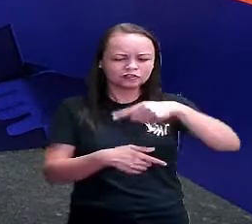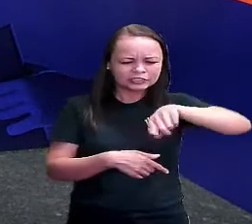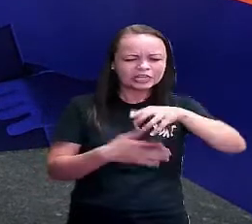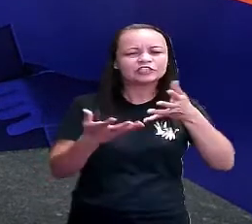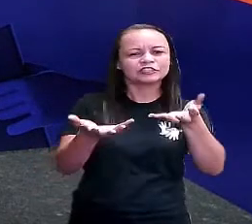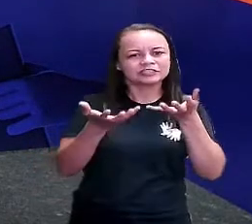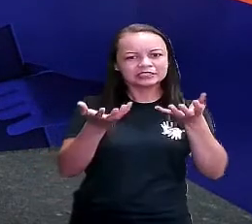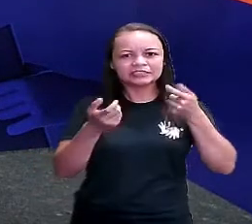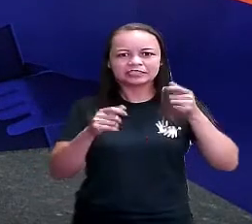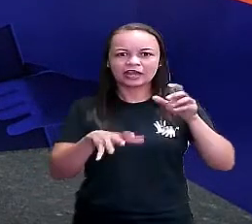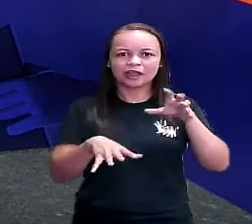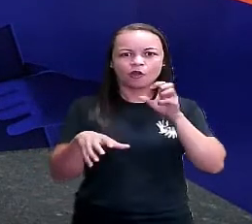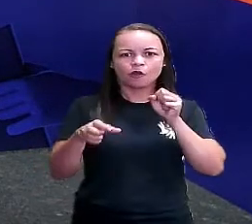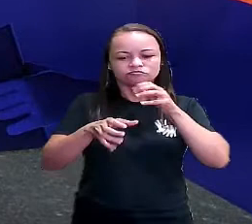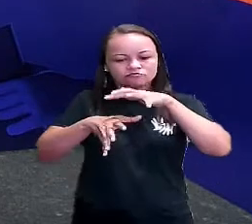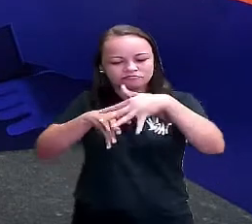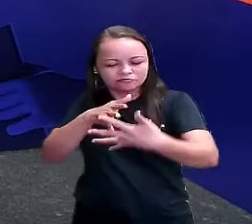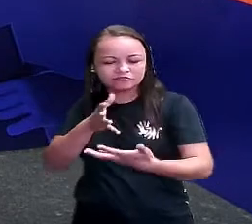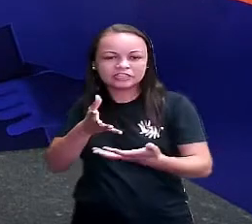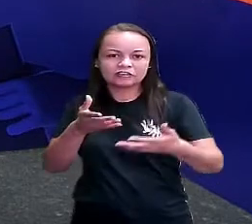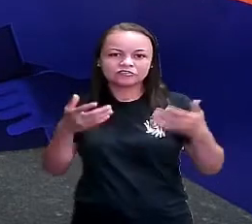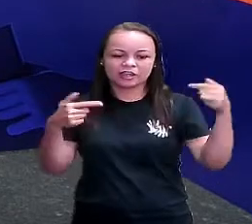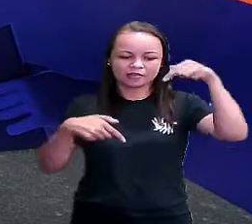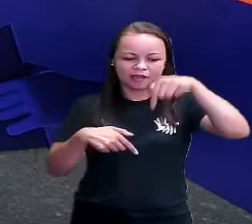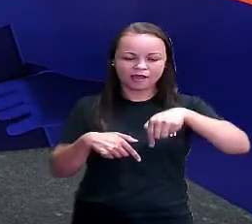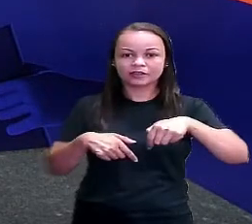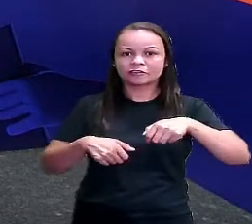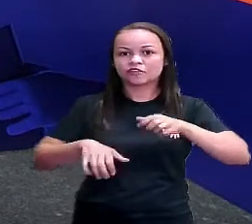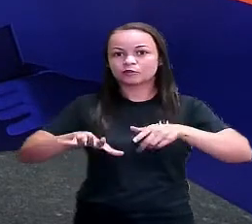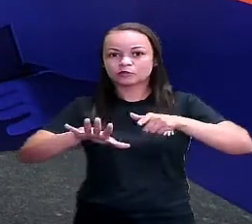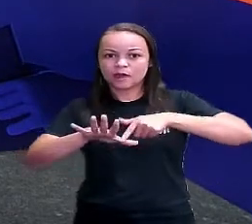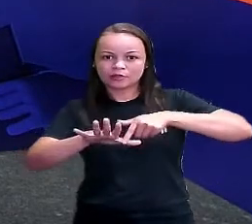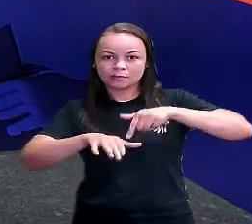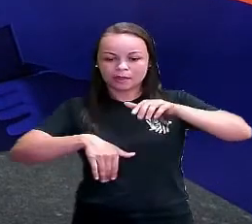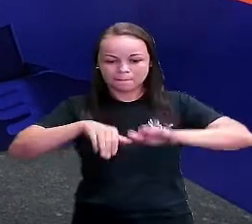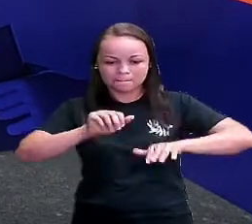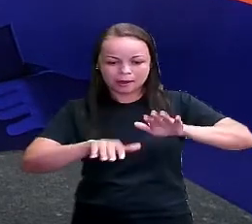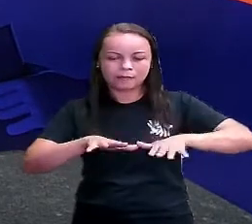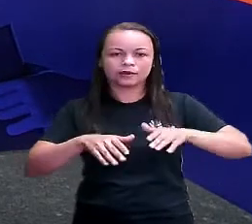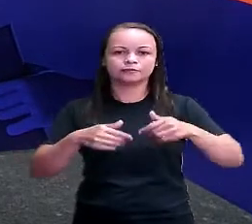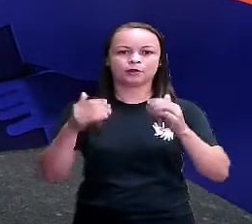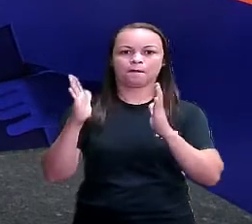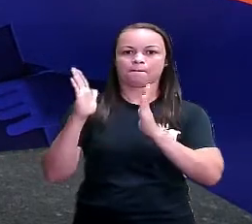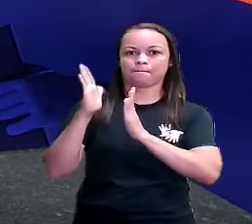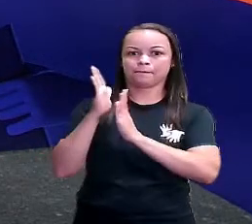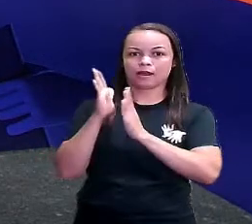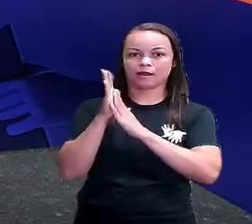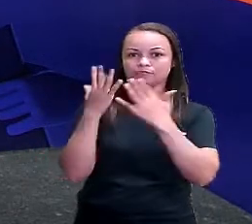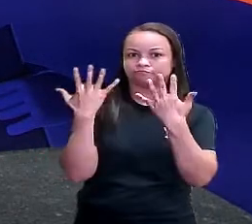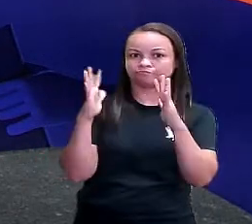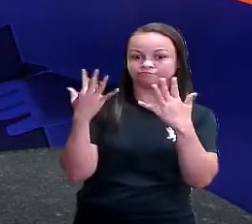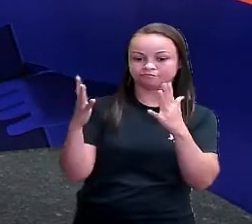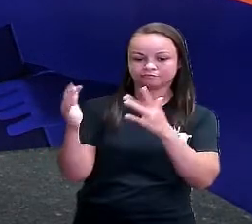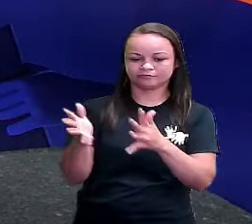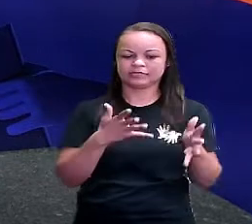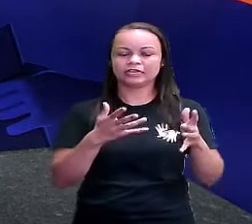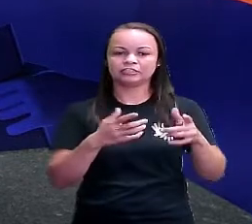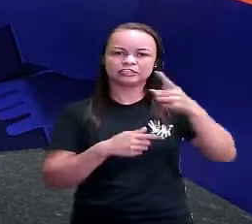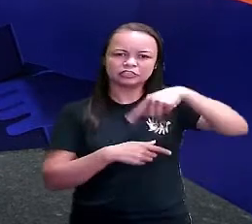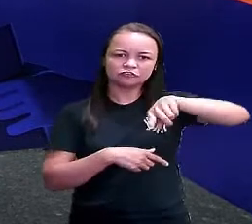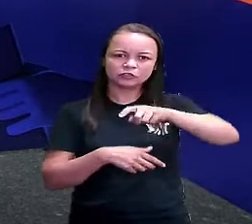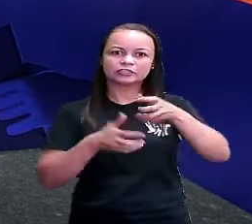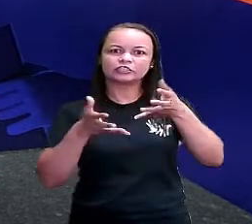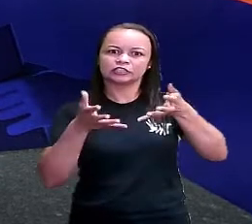agora vem aqui. Vamos bater pé, vamos bater mão. Quem quiser ouvir, é